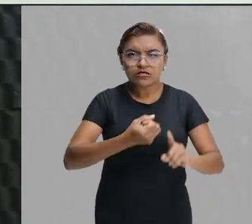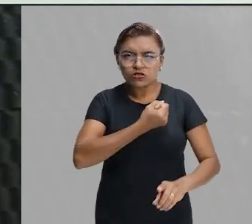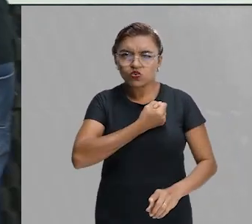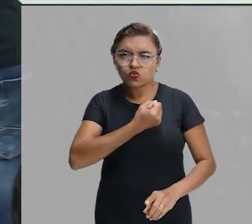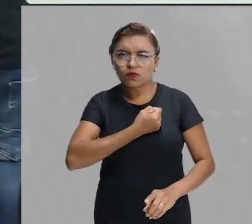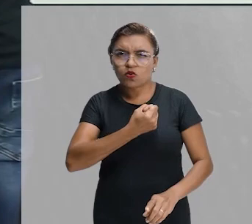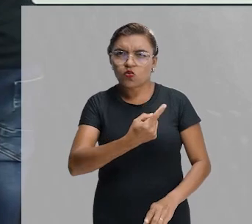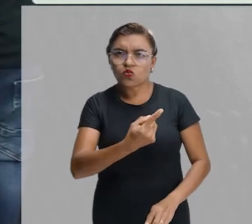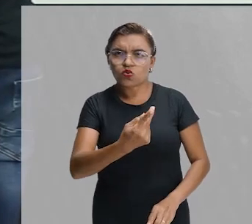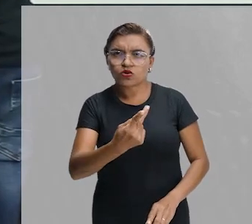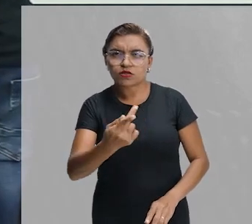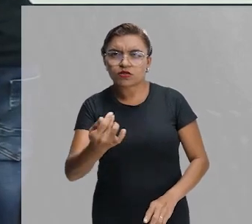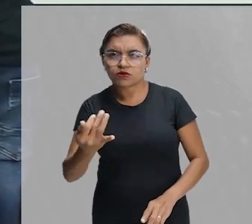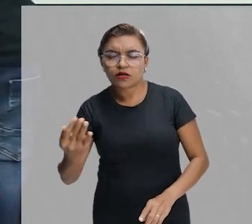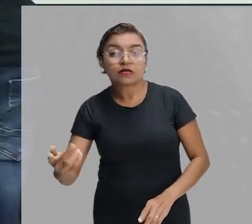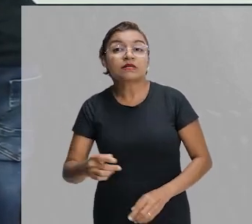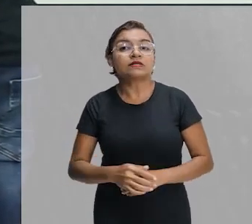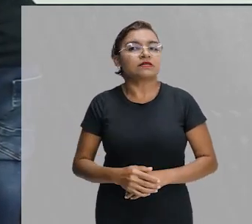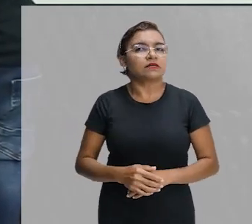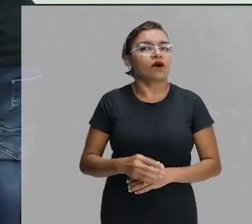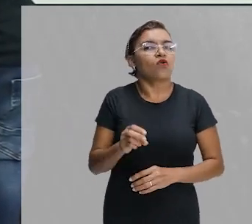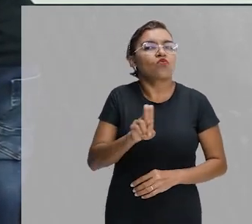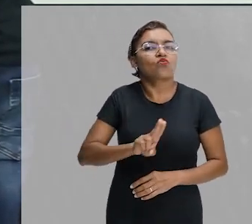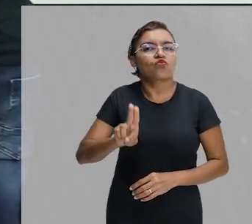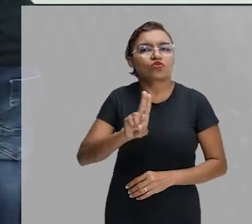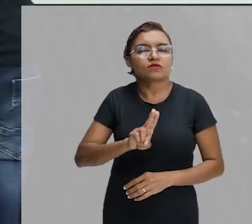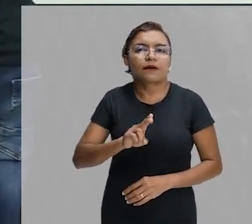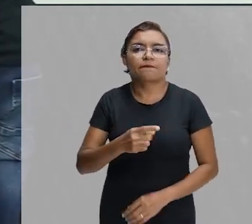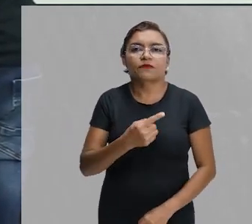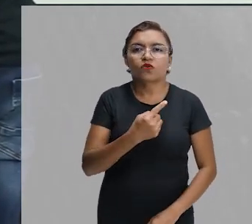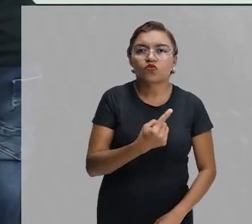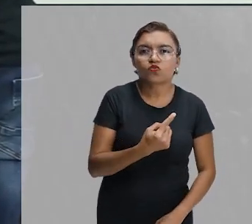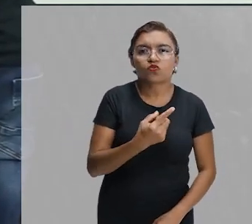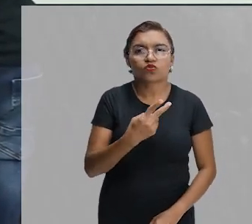pegar dados numéricos e usar esse